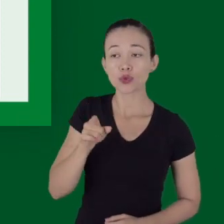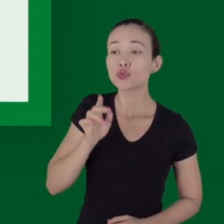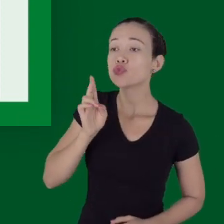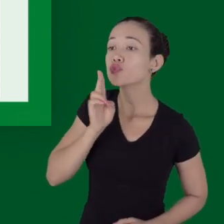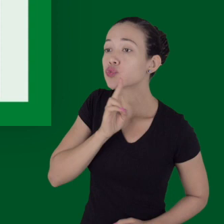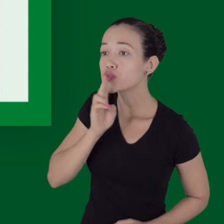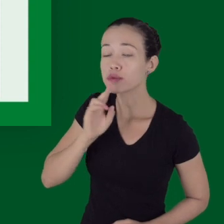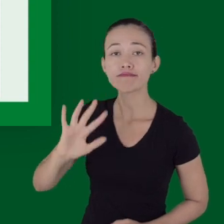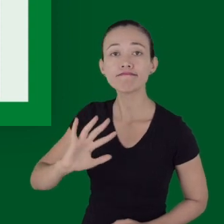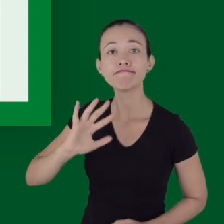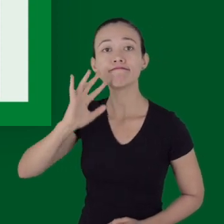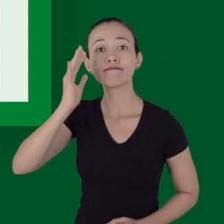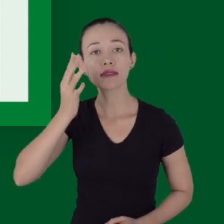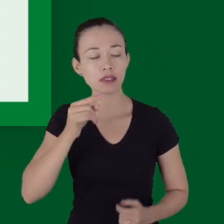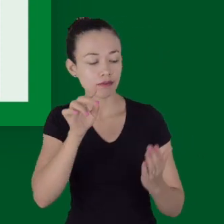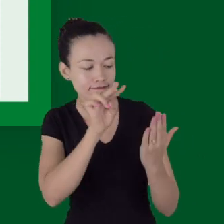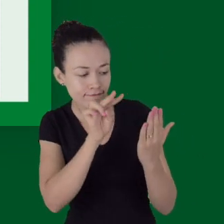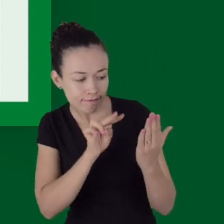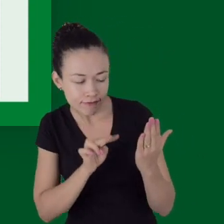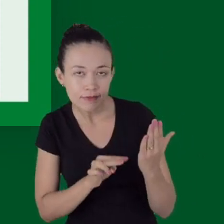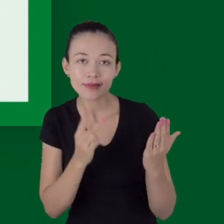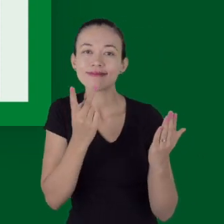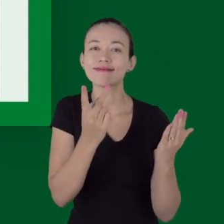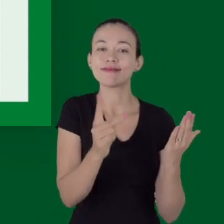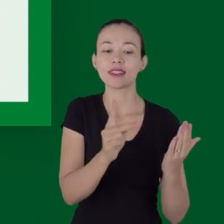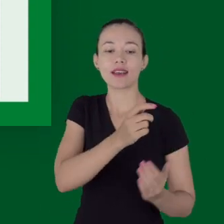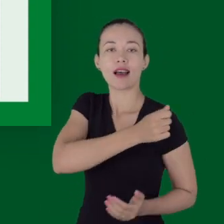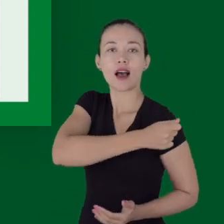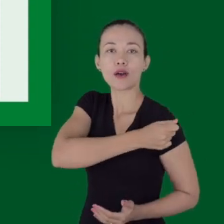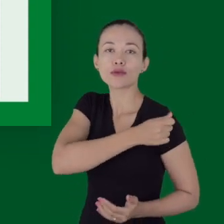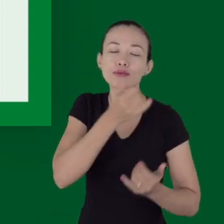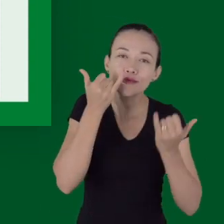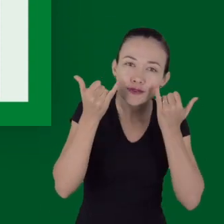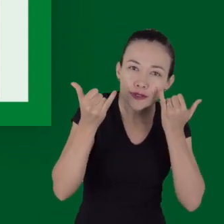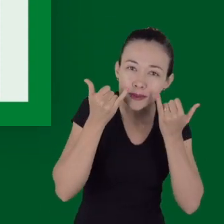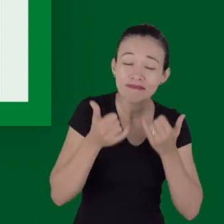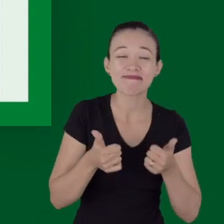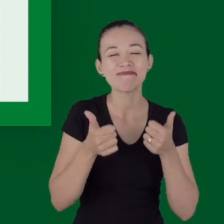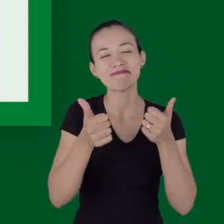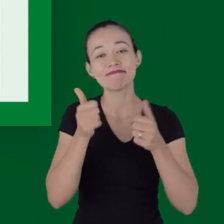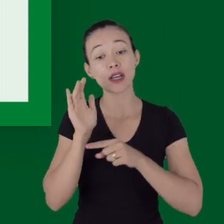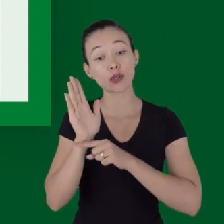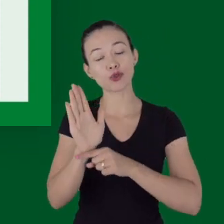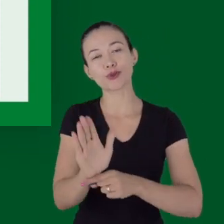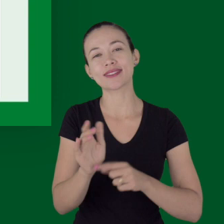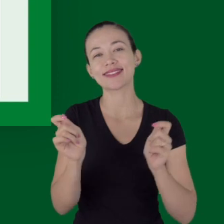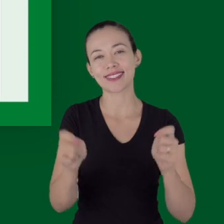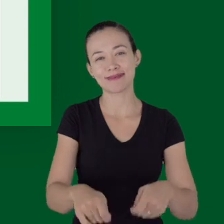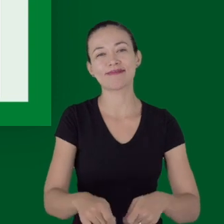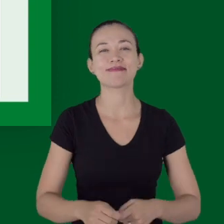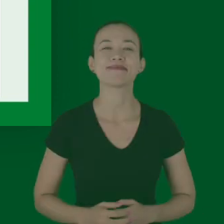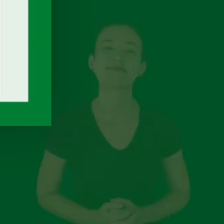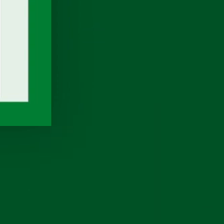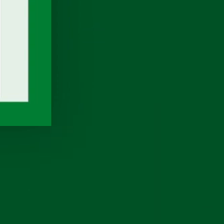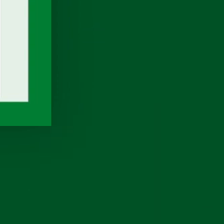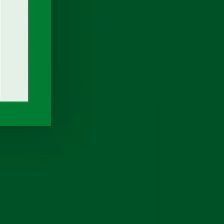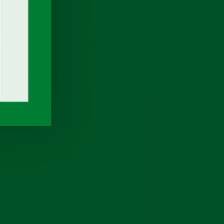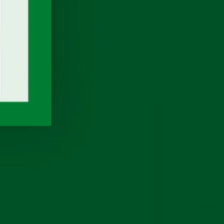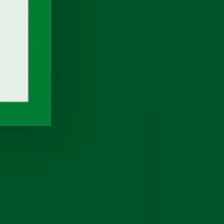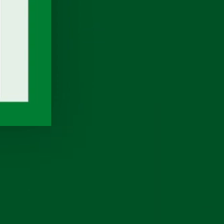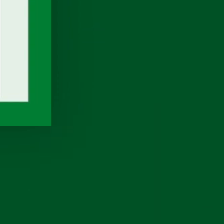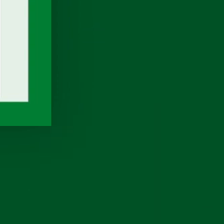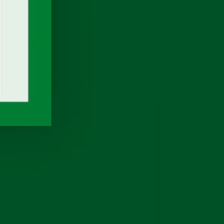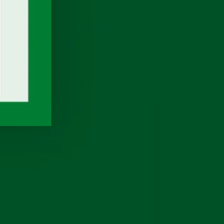de dúvida, pois ali vai ter todas as informações relevantes para o tratamento dessa criança ou